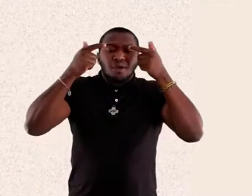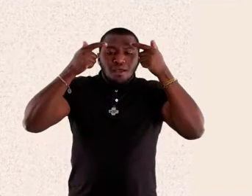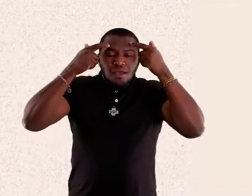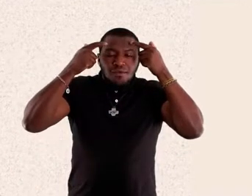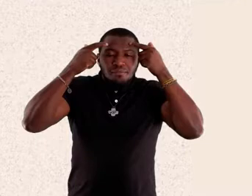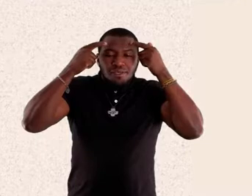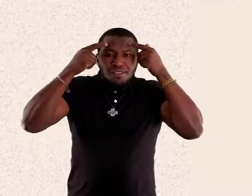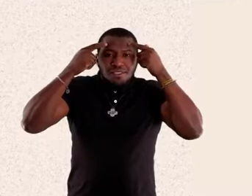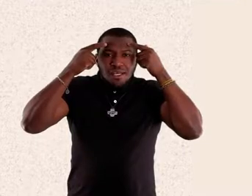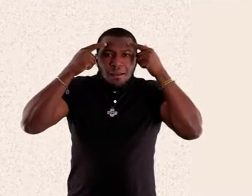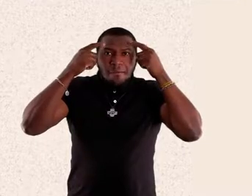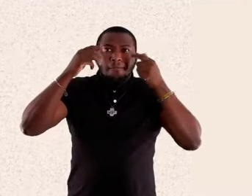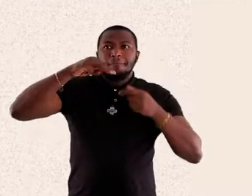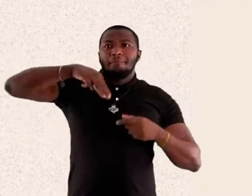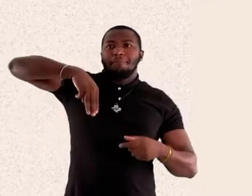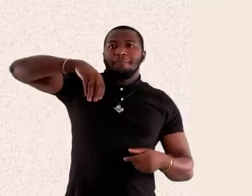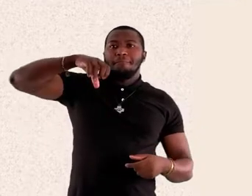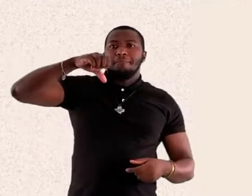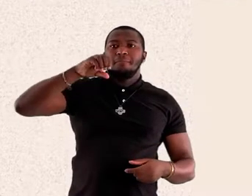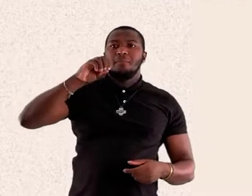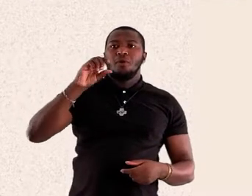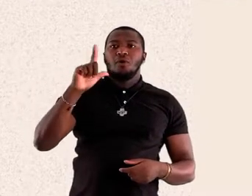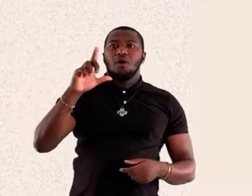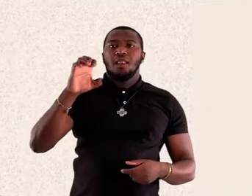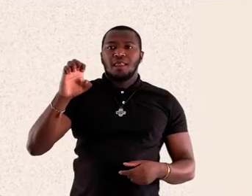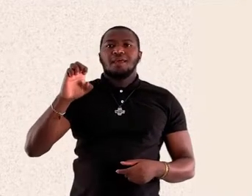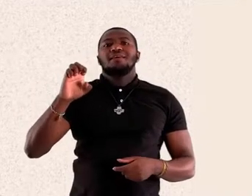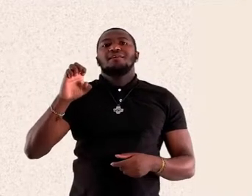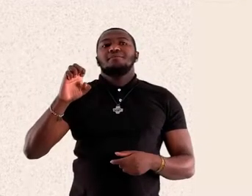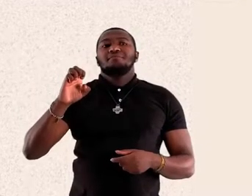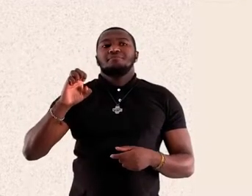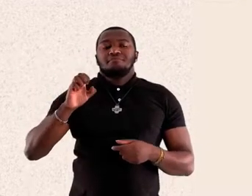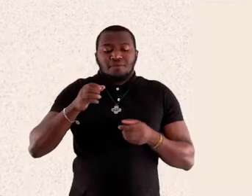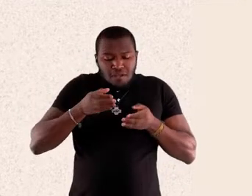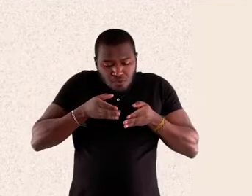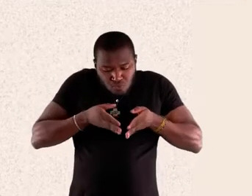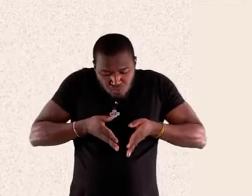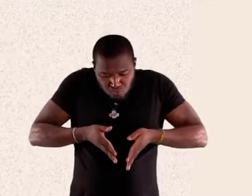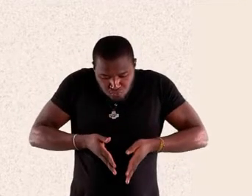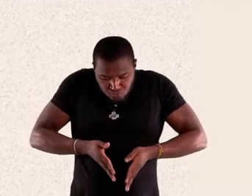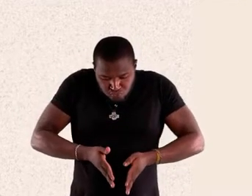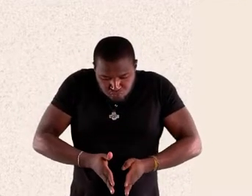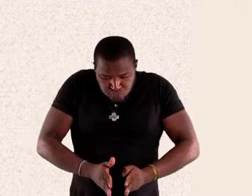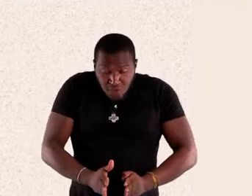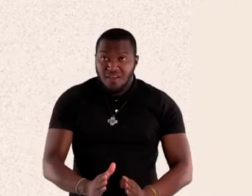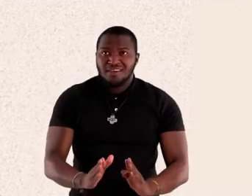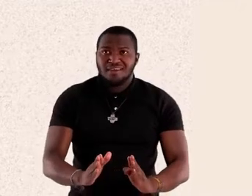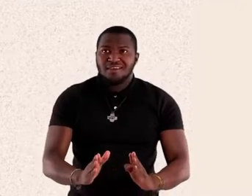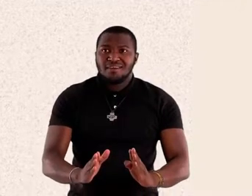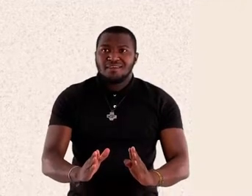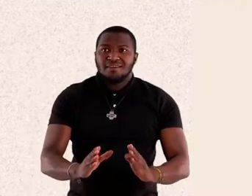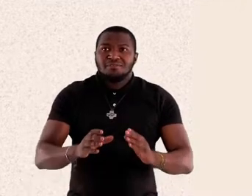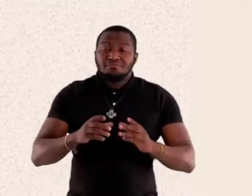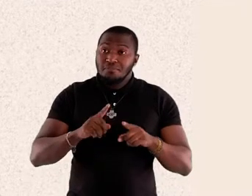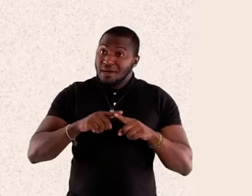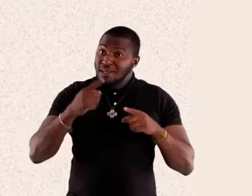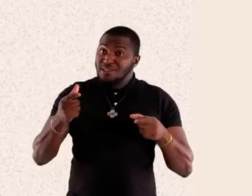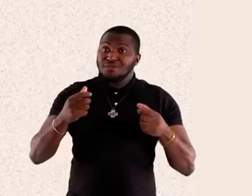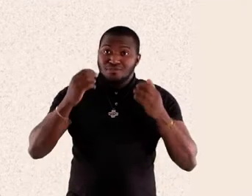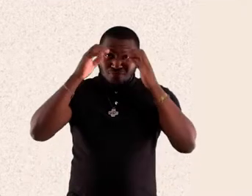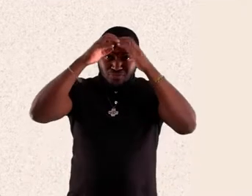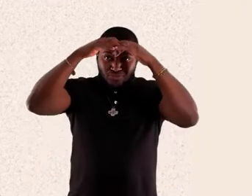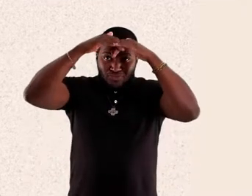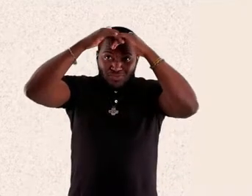mole para poder passar pelo canal vaginal aí um cérebro grande a cabeça